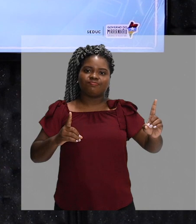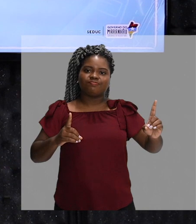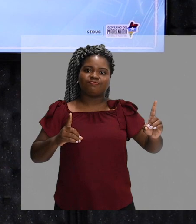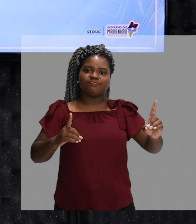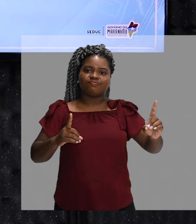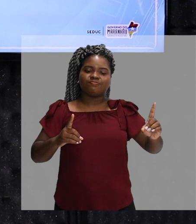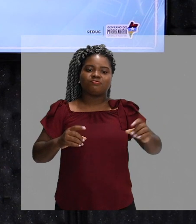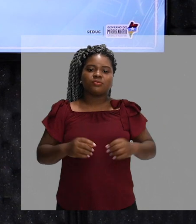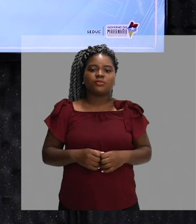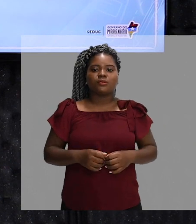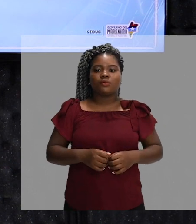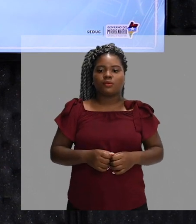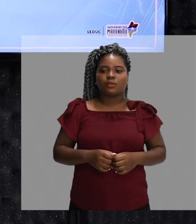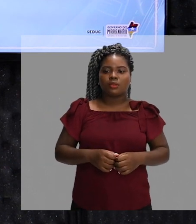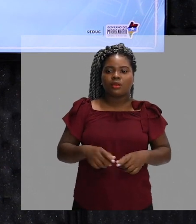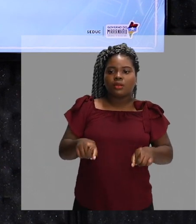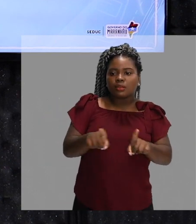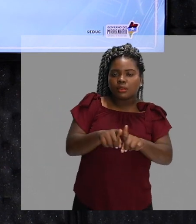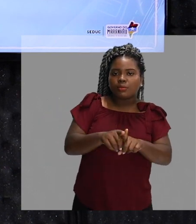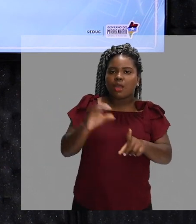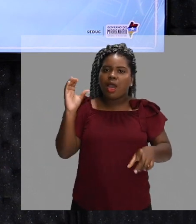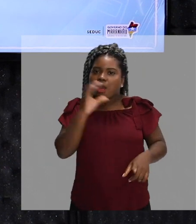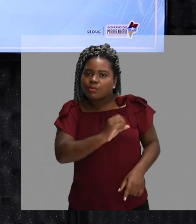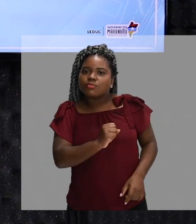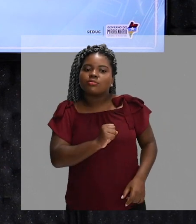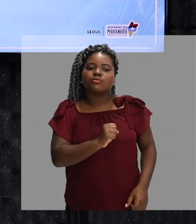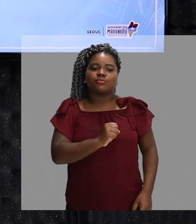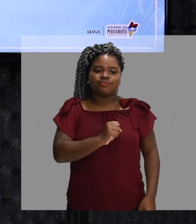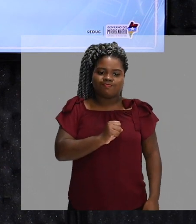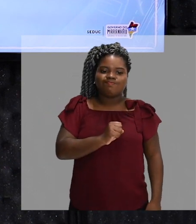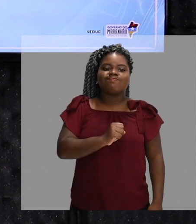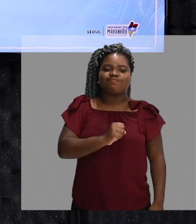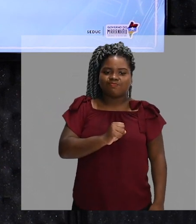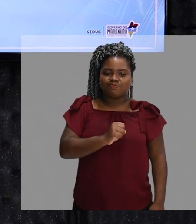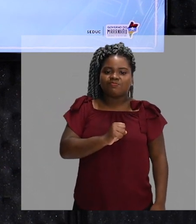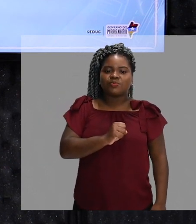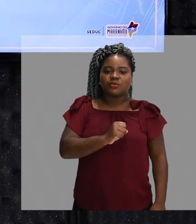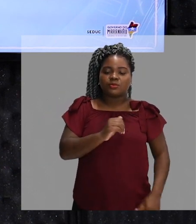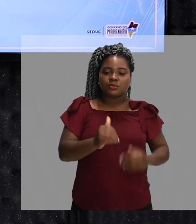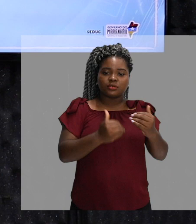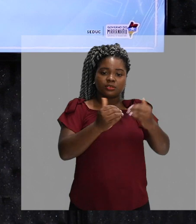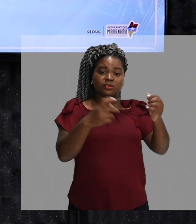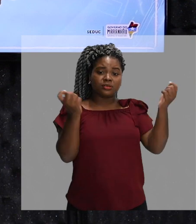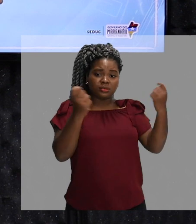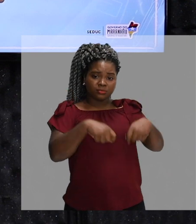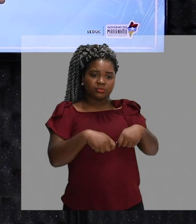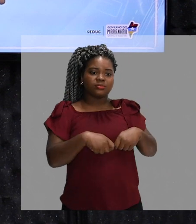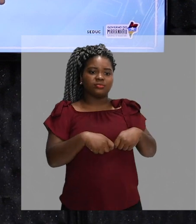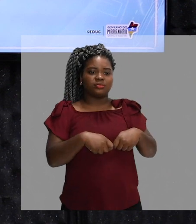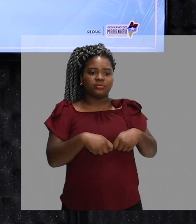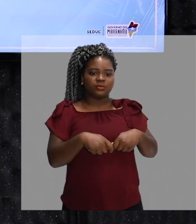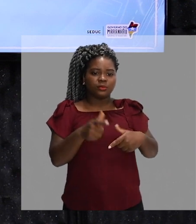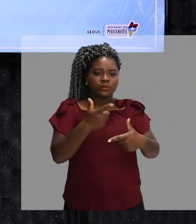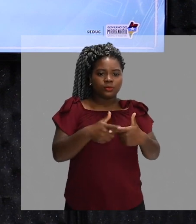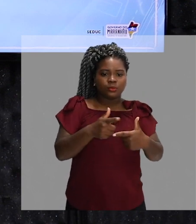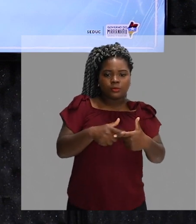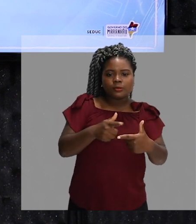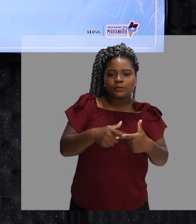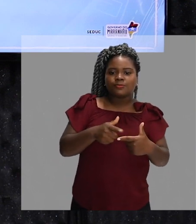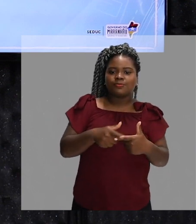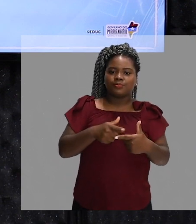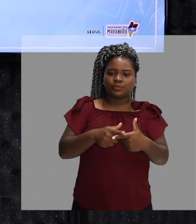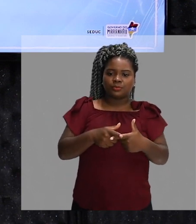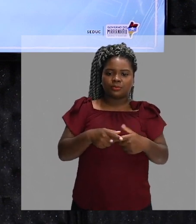velocidade. Seu desenvolvimento permitiu superar o problema relativo à necessidade de se ter um tempo claro, porque são